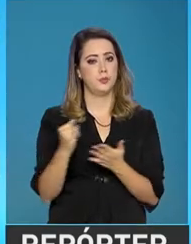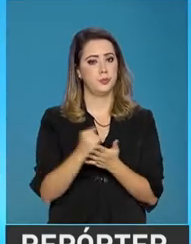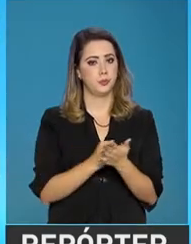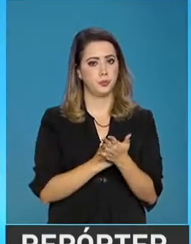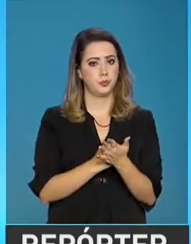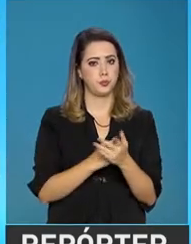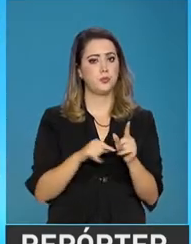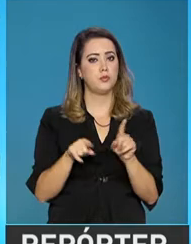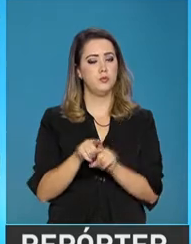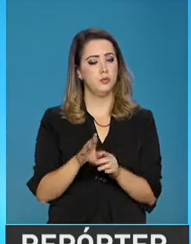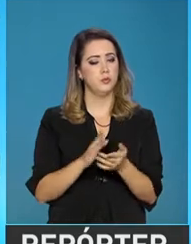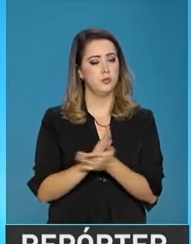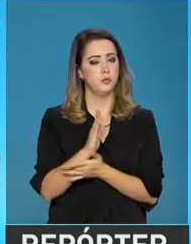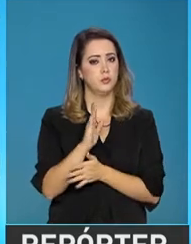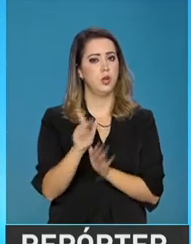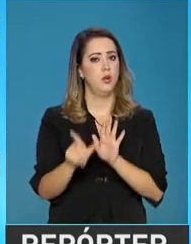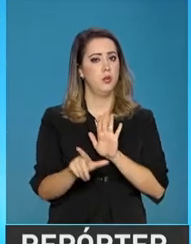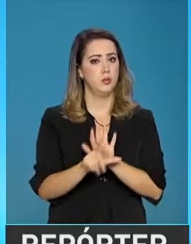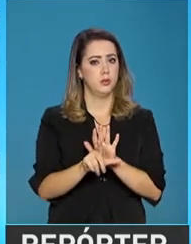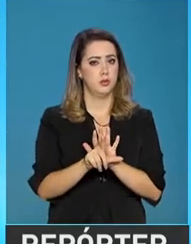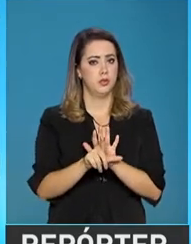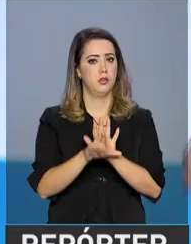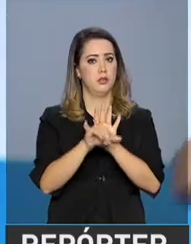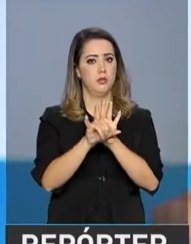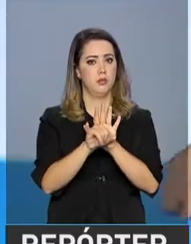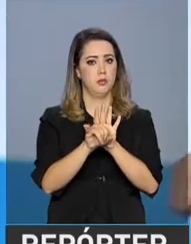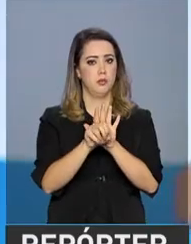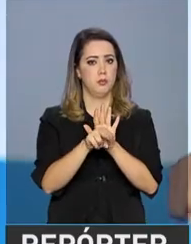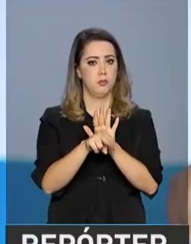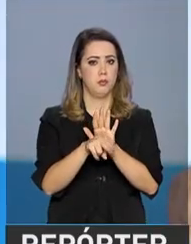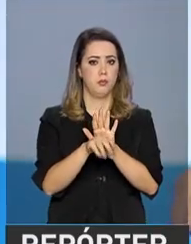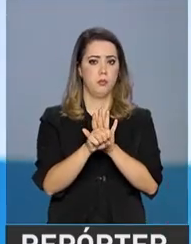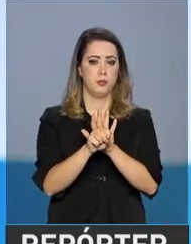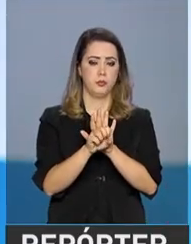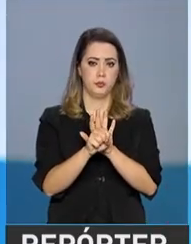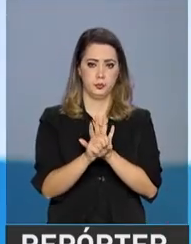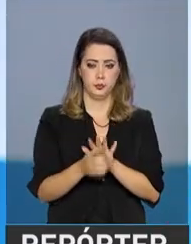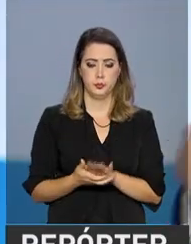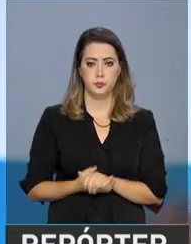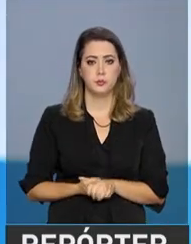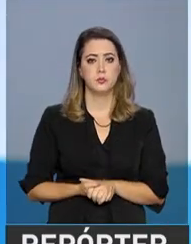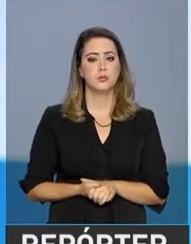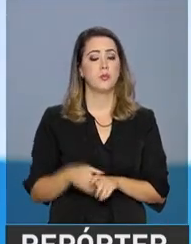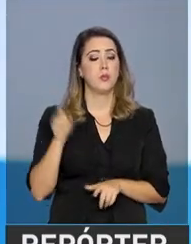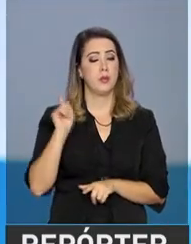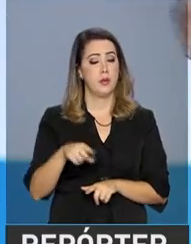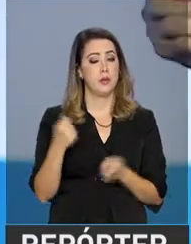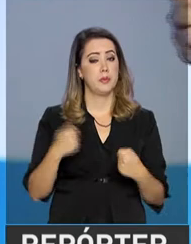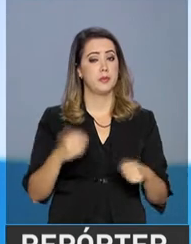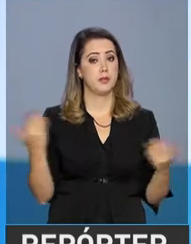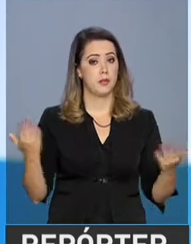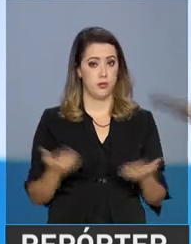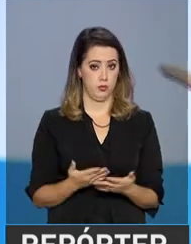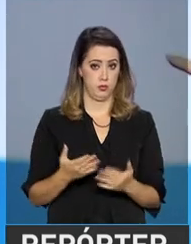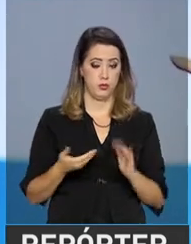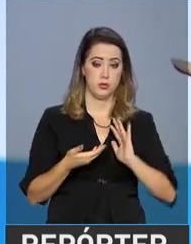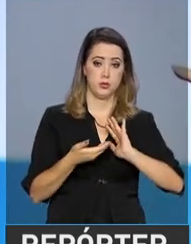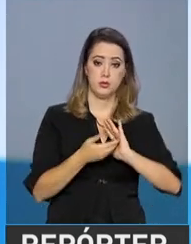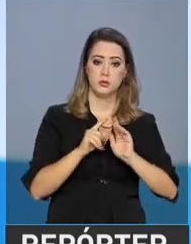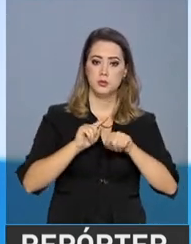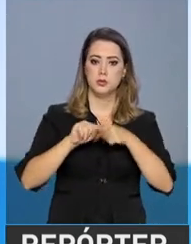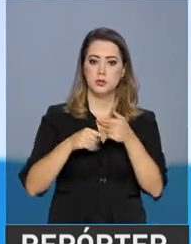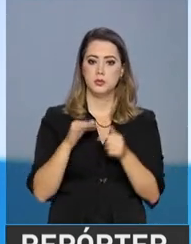e aprovar a reforma da previdência é preciso fazê-la agora na câmara dos deputados para na seqüência